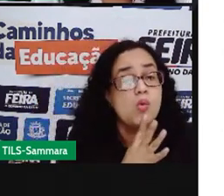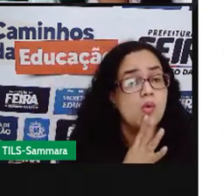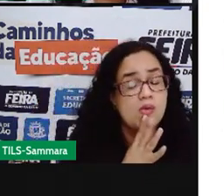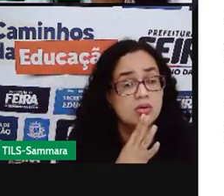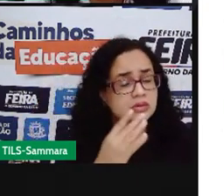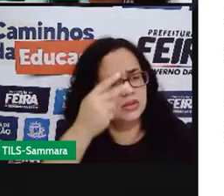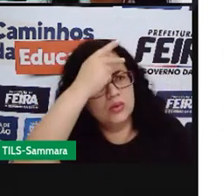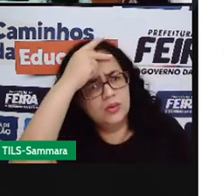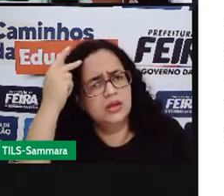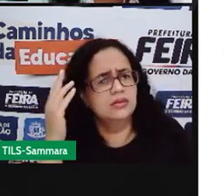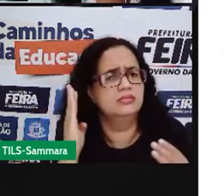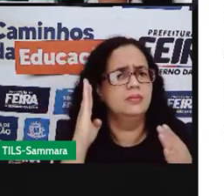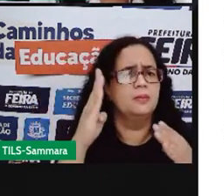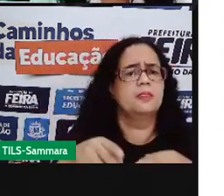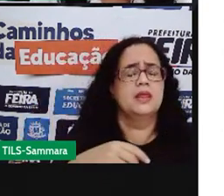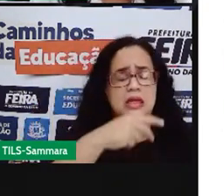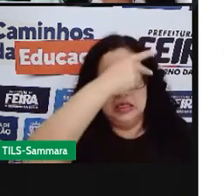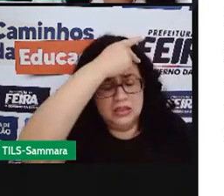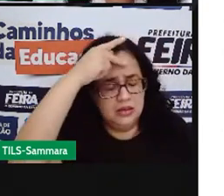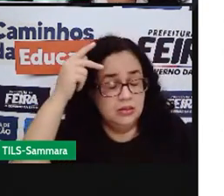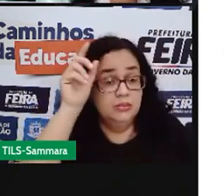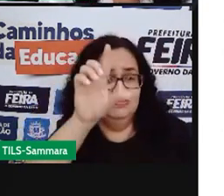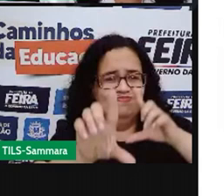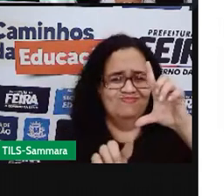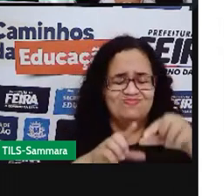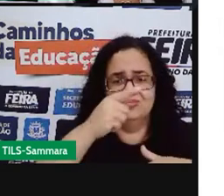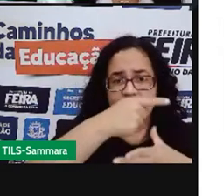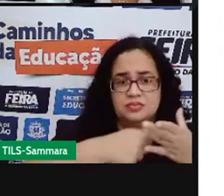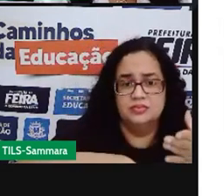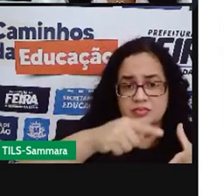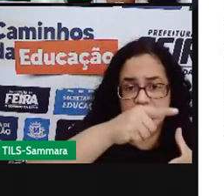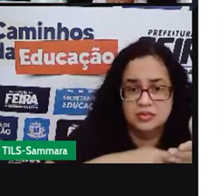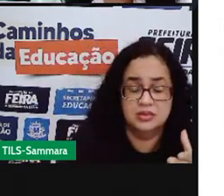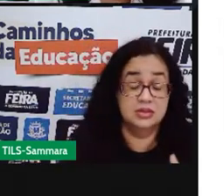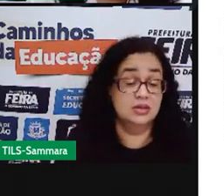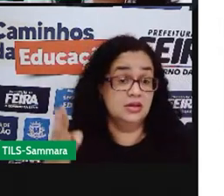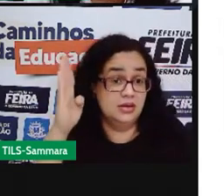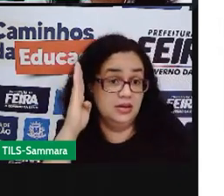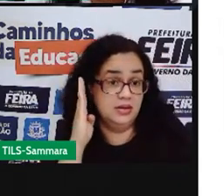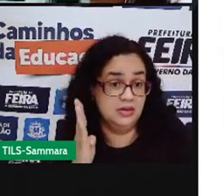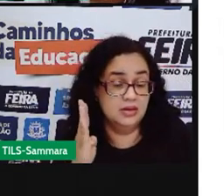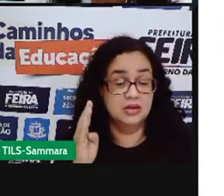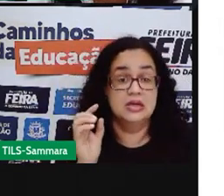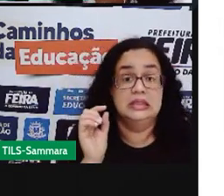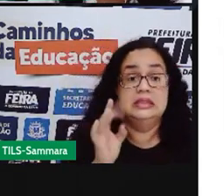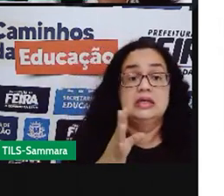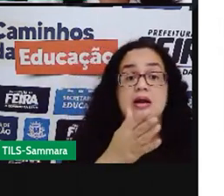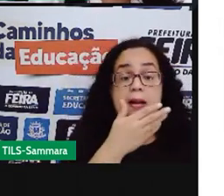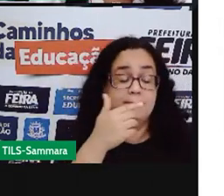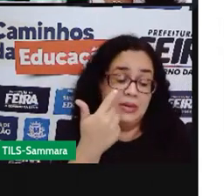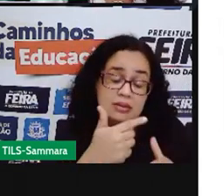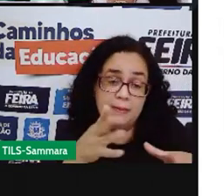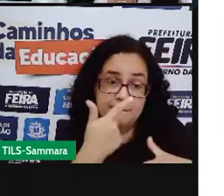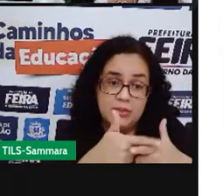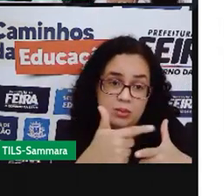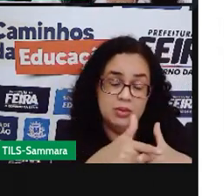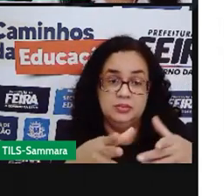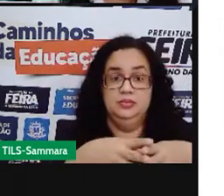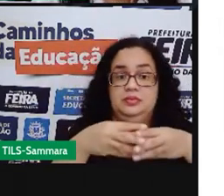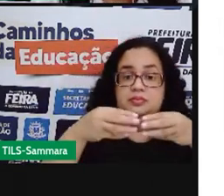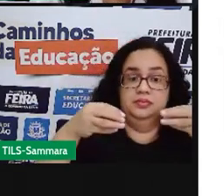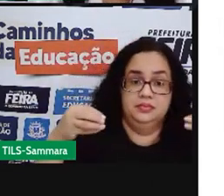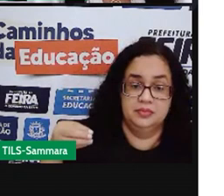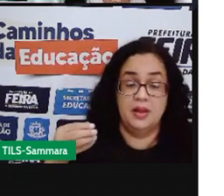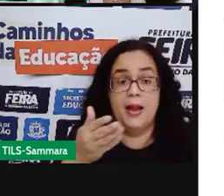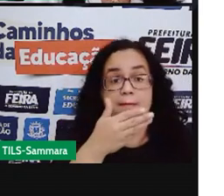as propostas dos seus candidatos, pois eles serão eleitos para solucionar problemas e